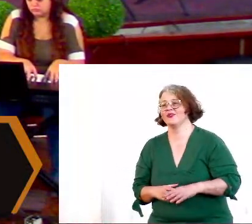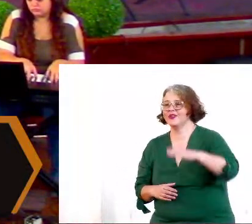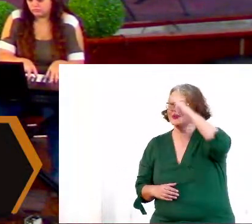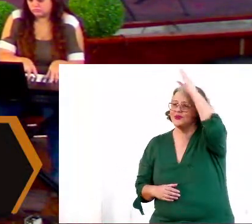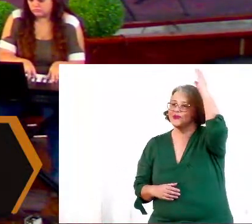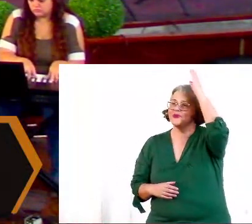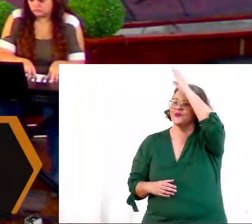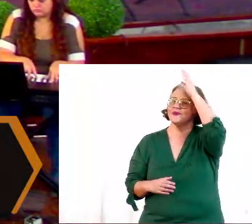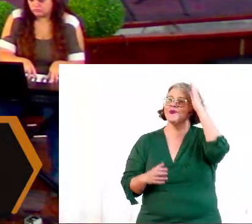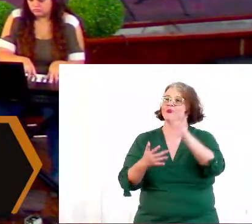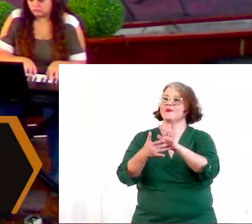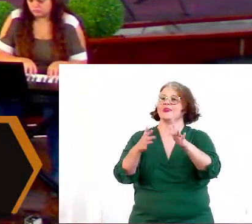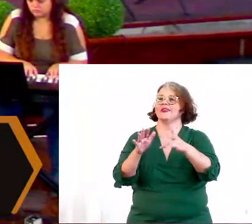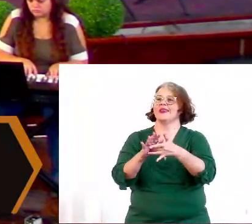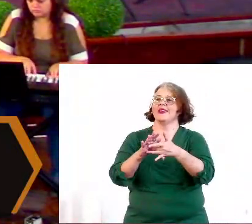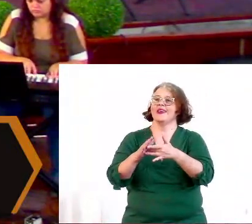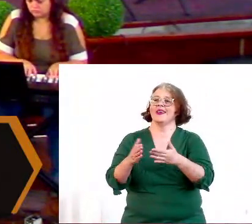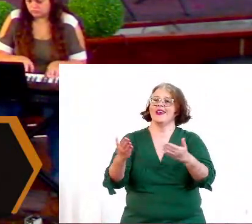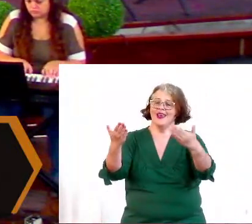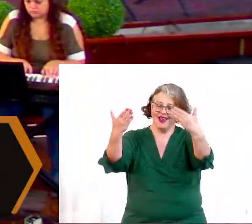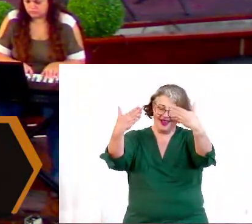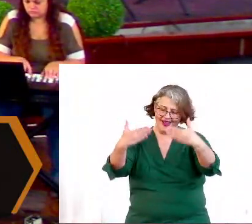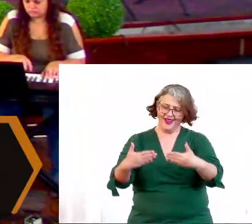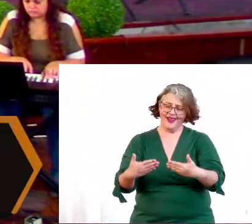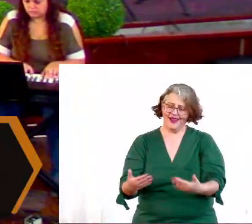Cristo Jesus,